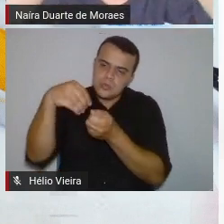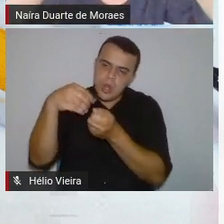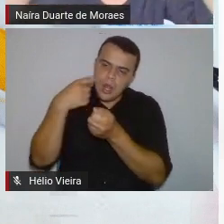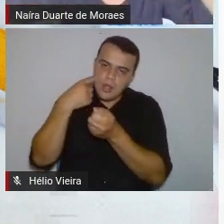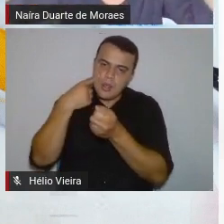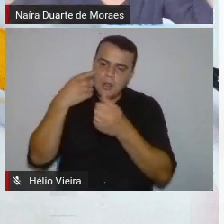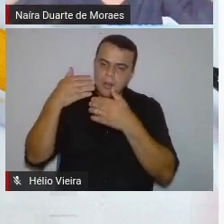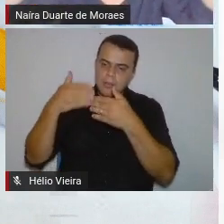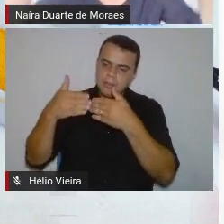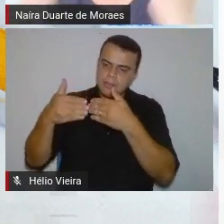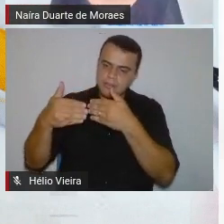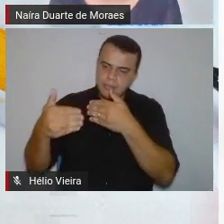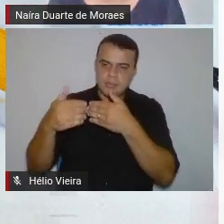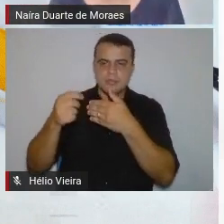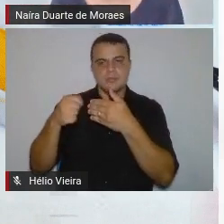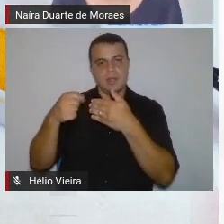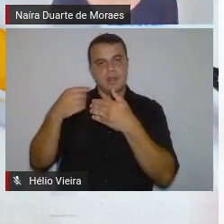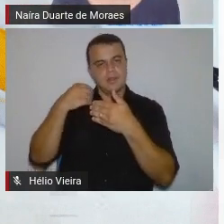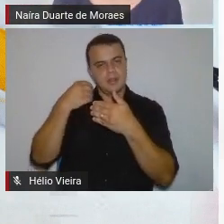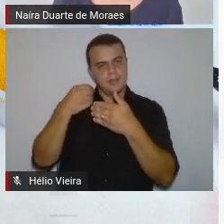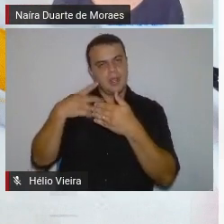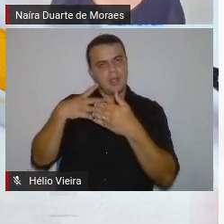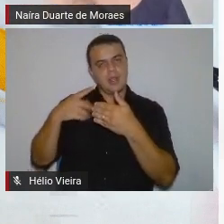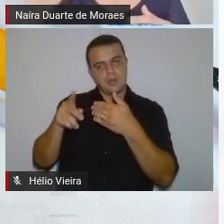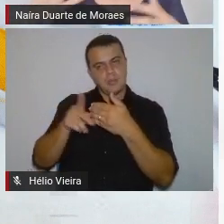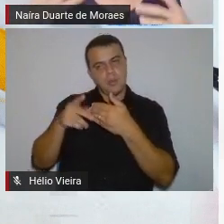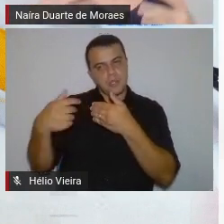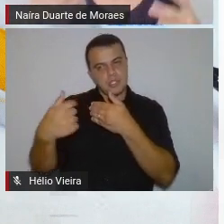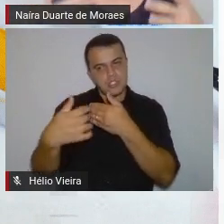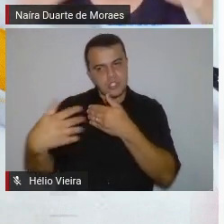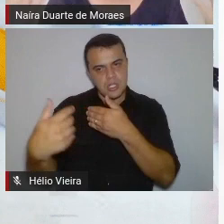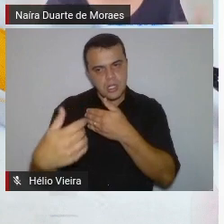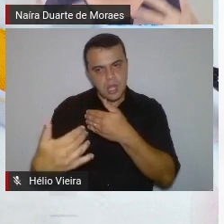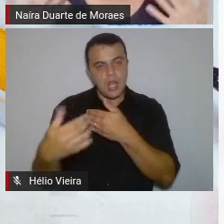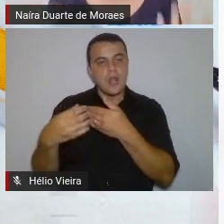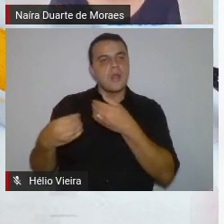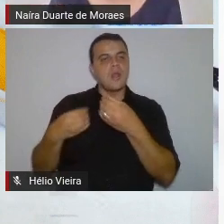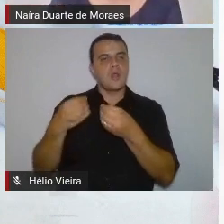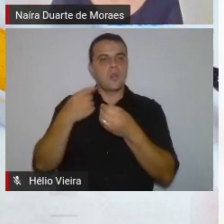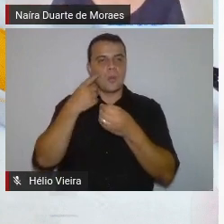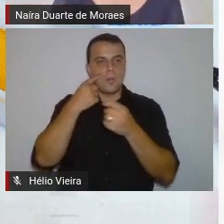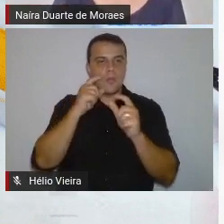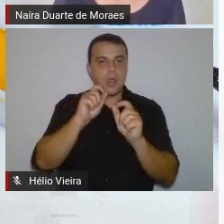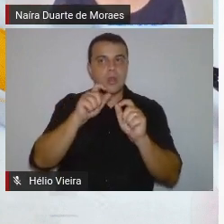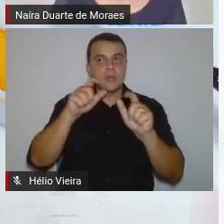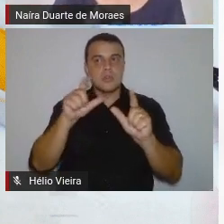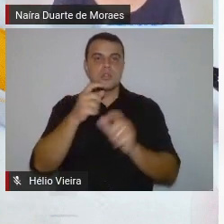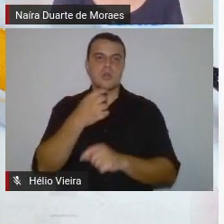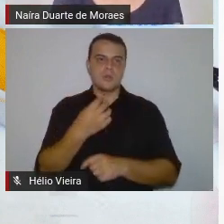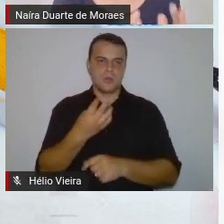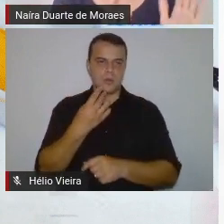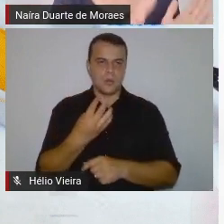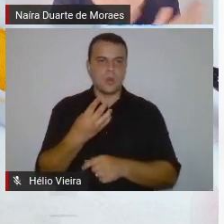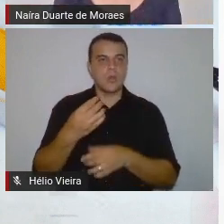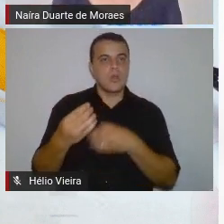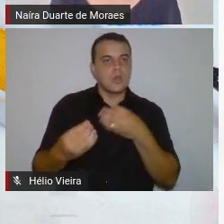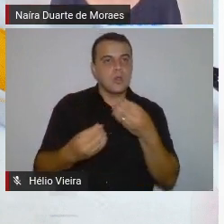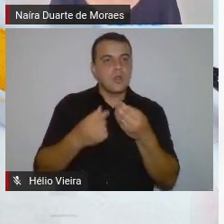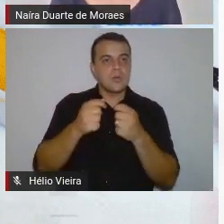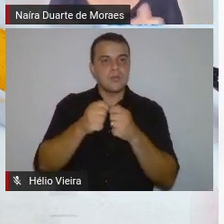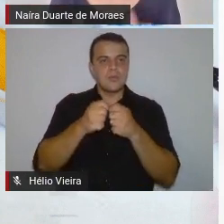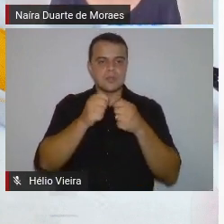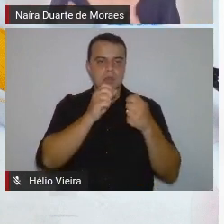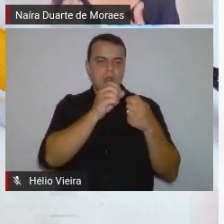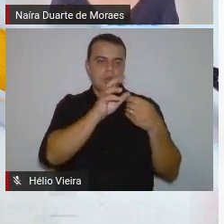sobrepondo camada por camada por camada de tinta, não é mesmo, né? Sobreposição de transparência de cor. E como que a gente faz esse